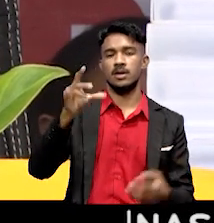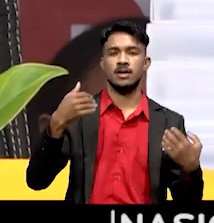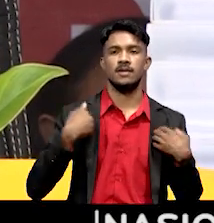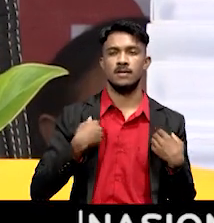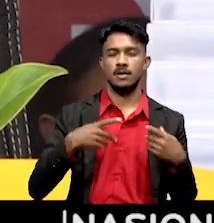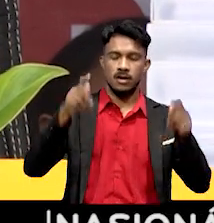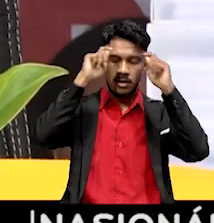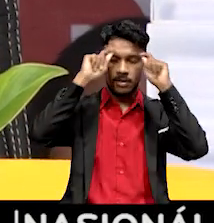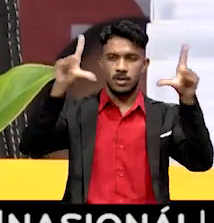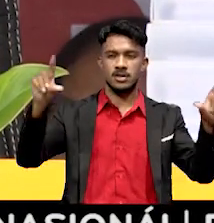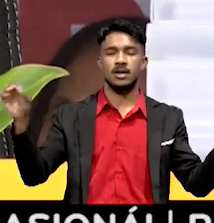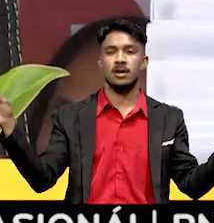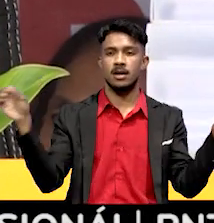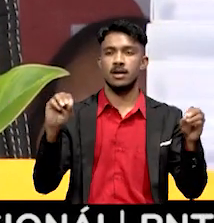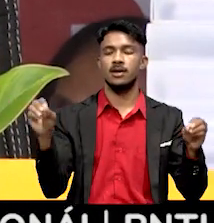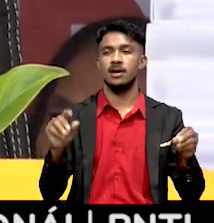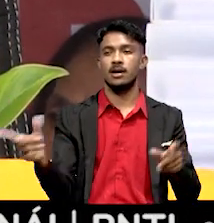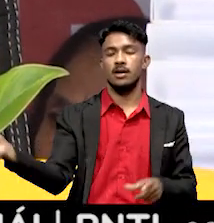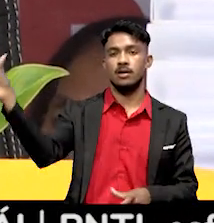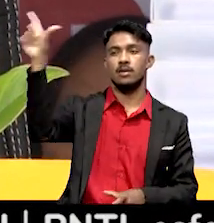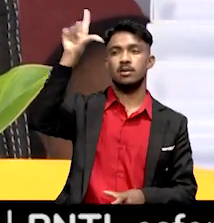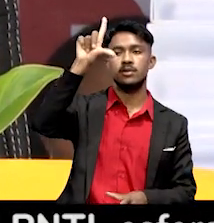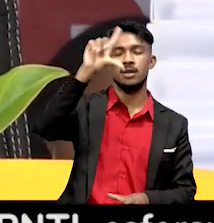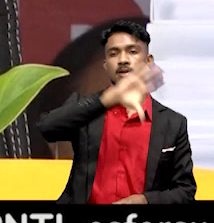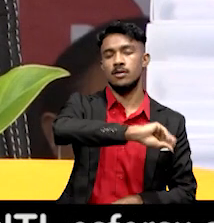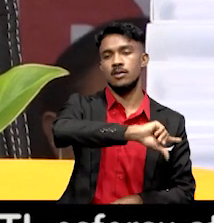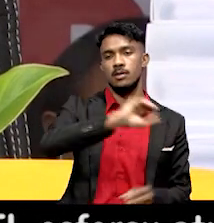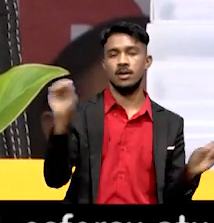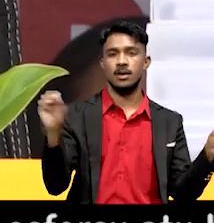Leste la ia loro sae, la ia loro munu.